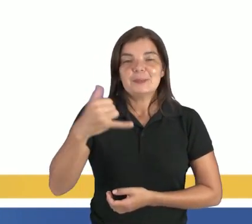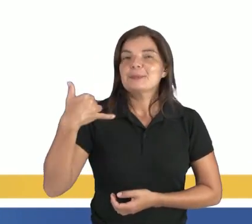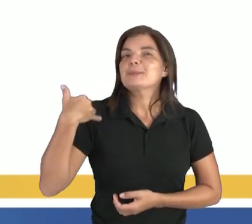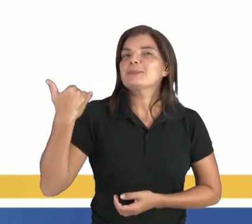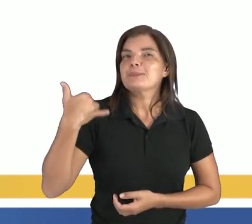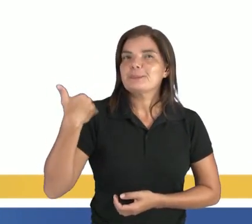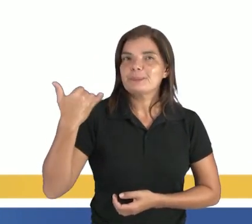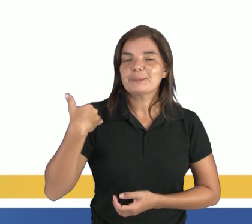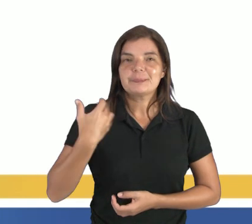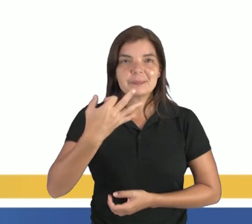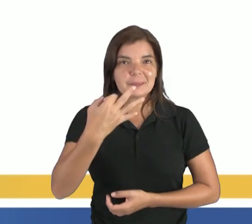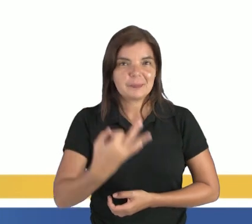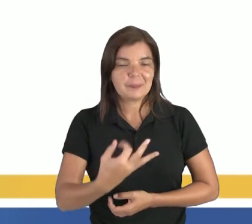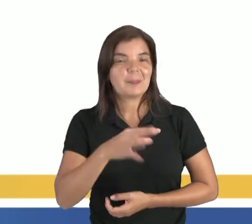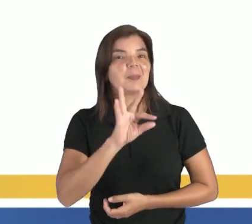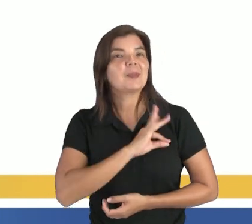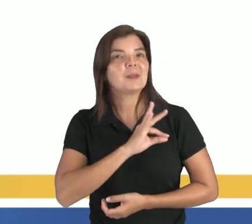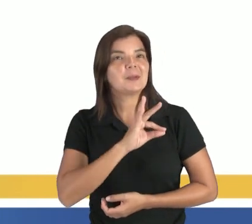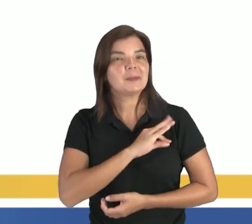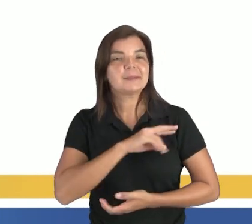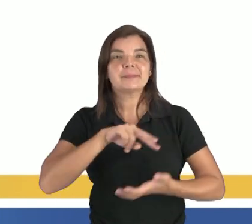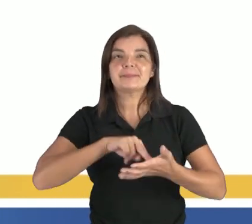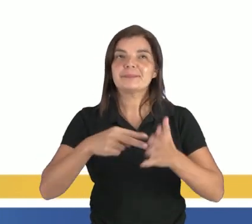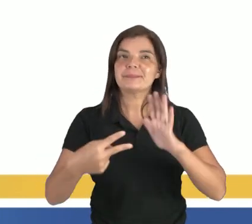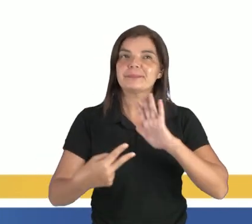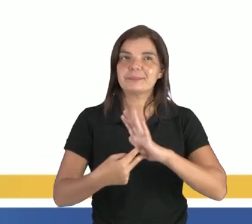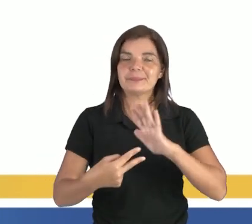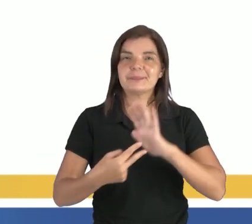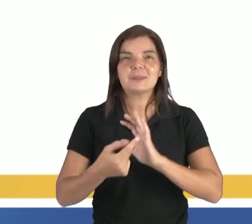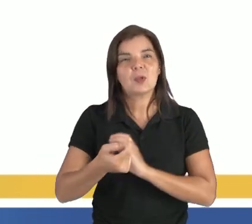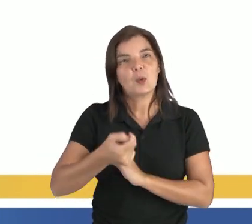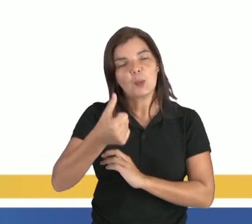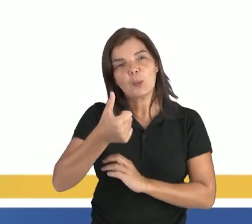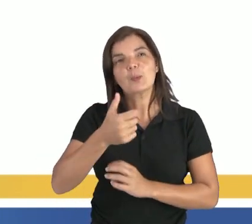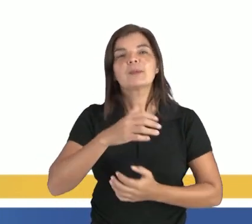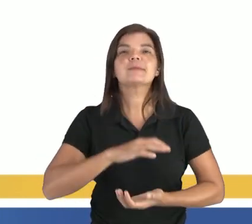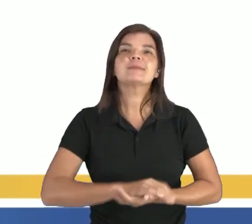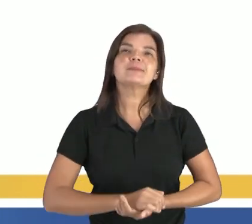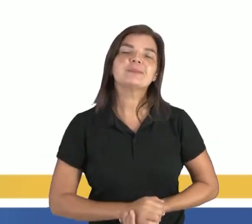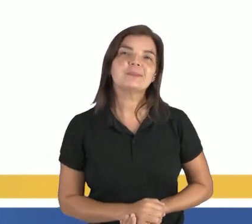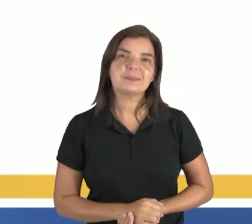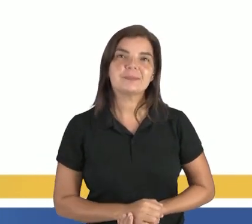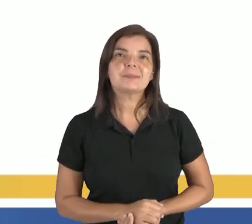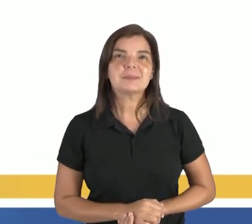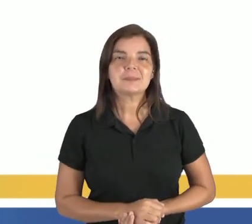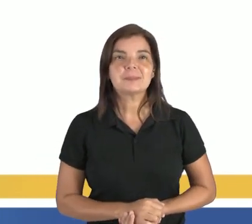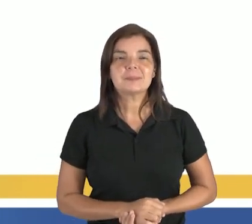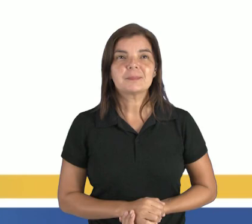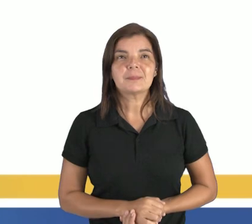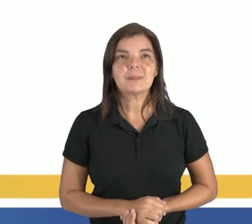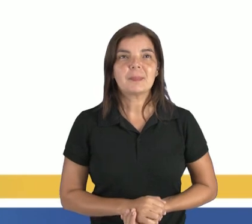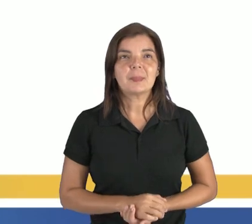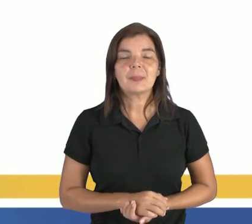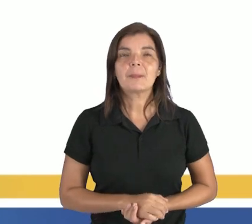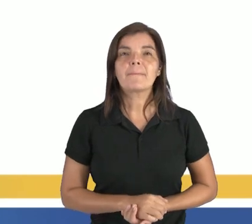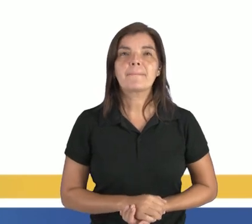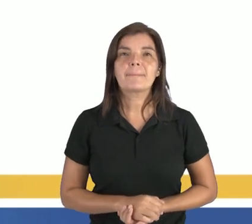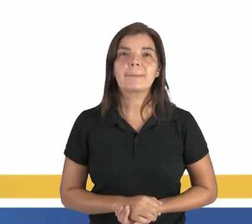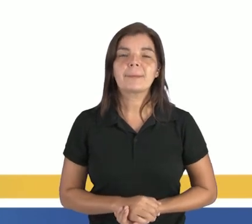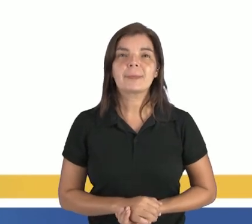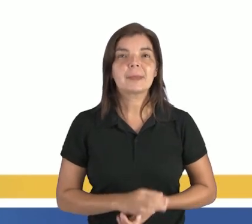de idade, certo? Esse almost vai ter o significado de quase mesmo, não tinha que ser more, nem to, não, nem se